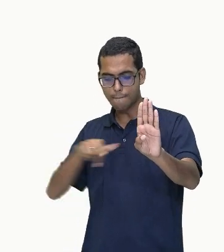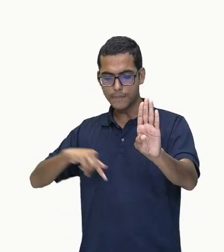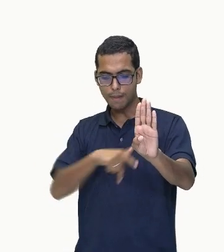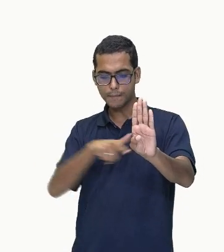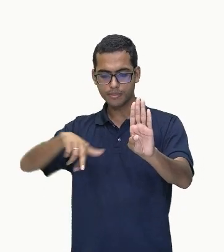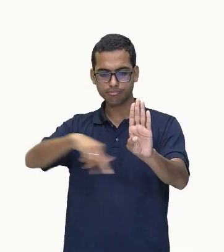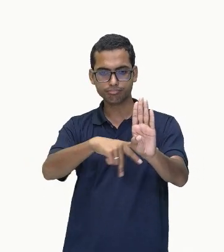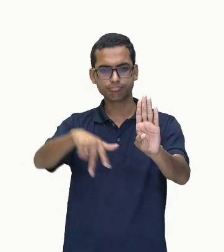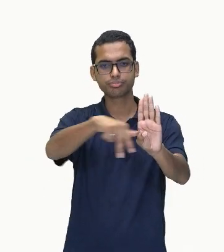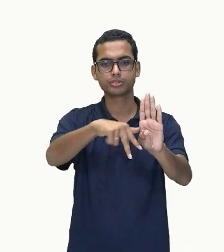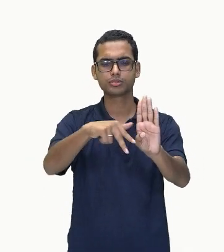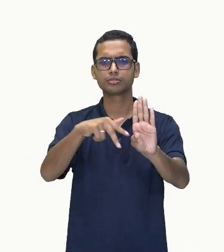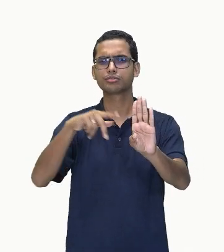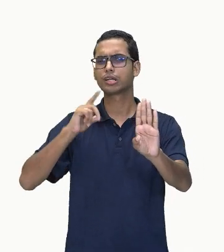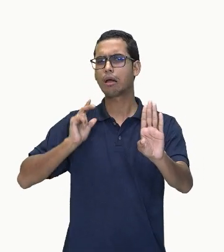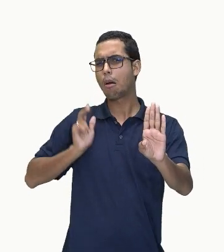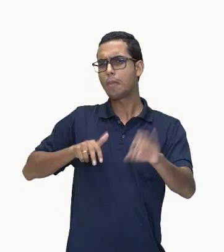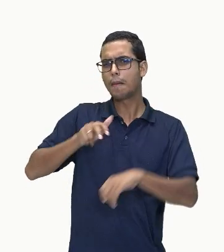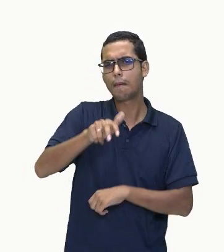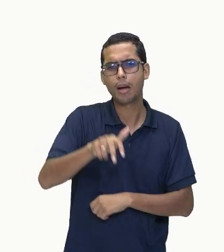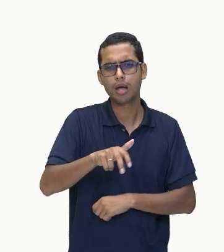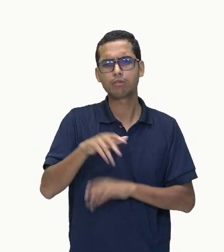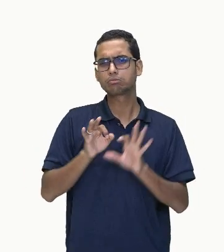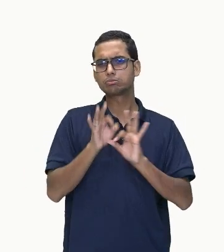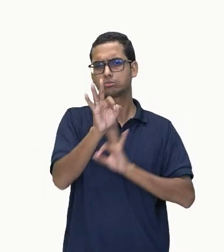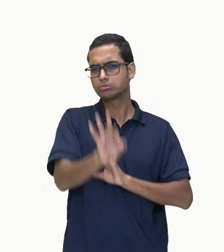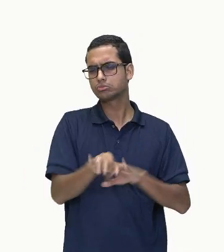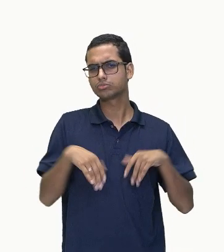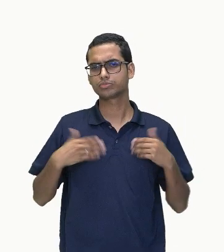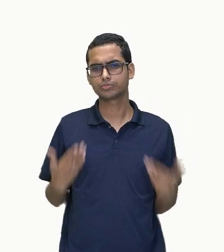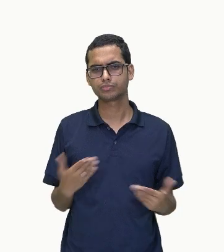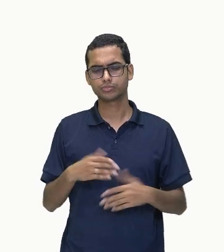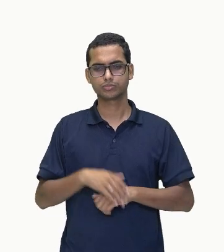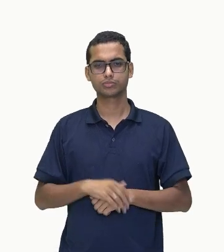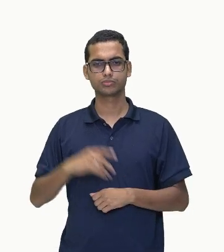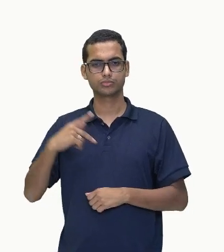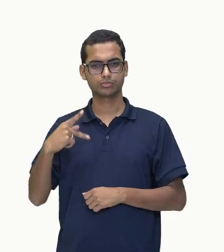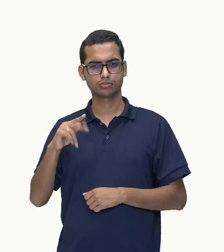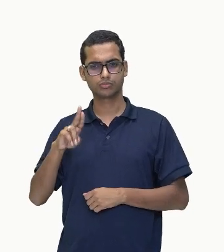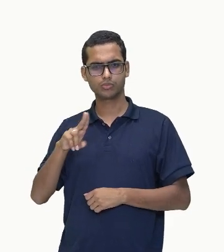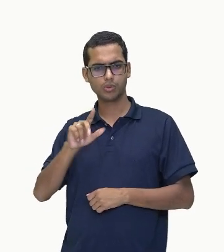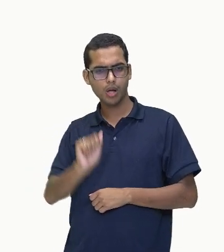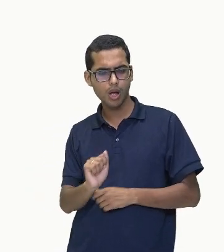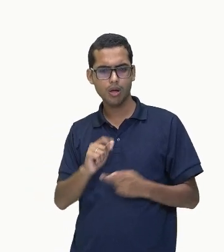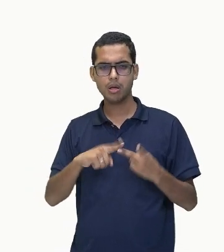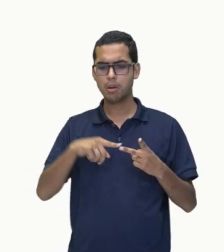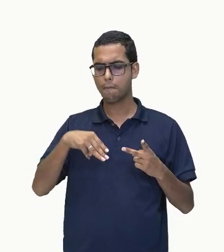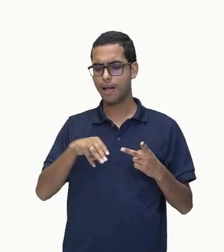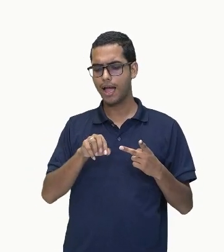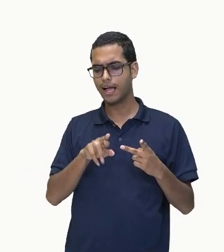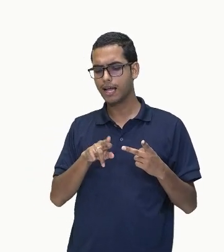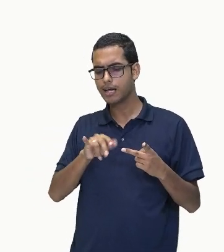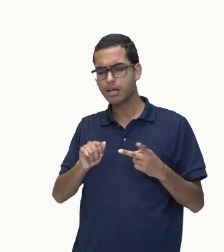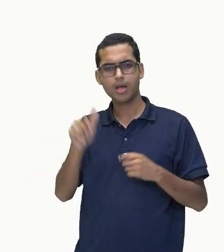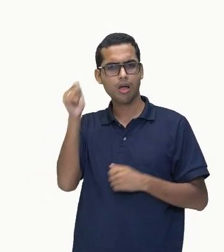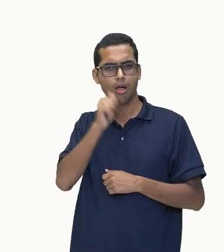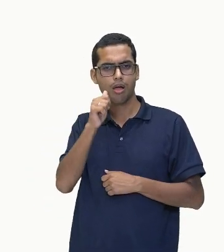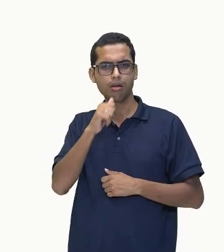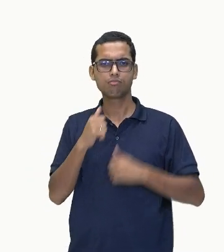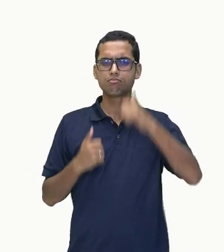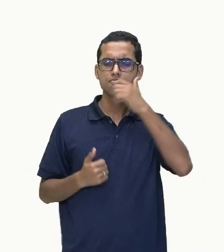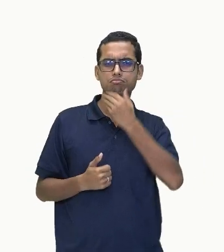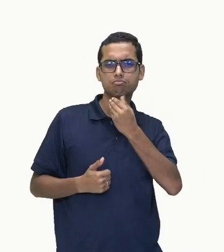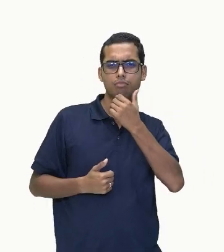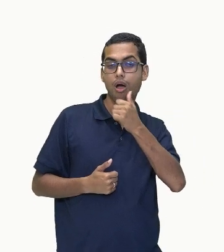acha? Quem caminhou mais? Será que a Paula caminhou mais? Será que a Marina caminhou mais? Será que